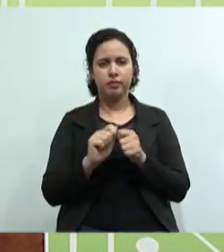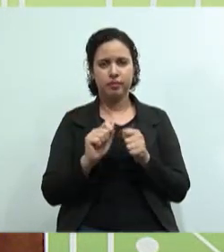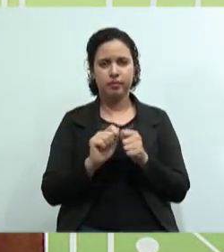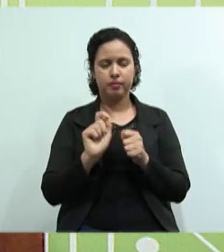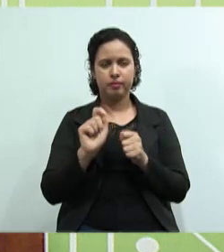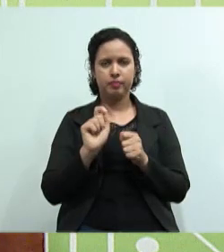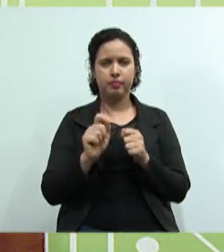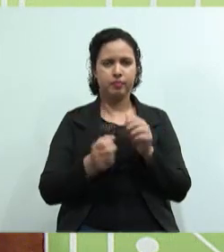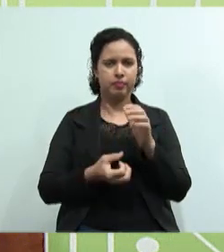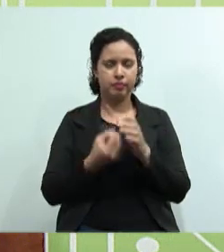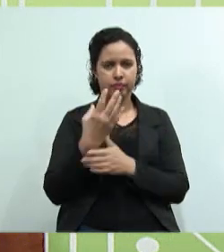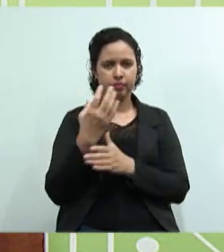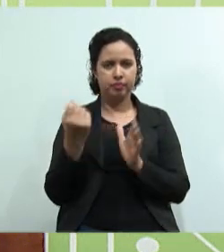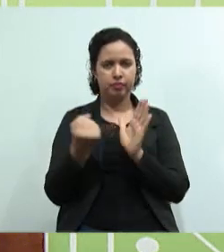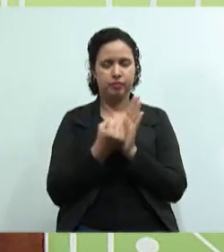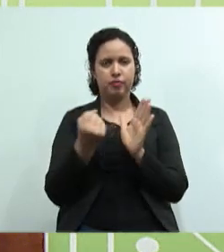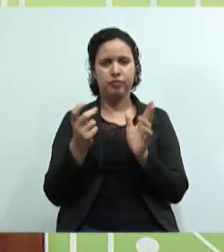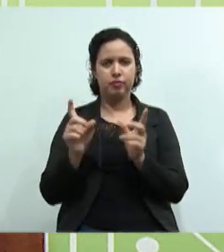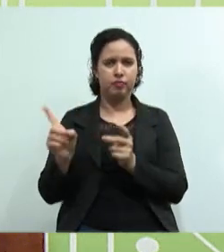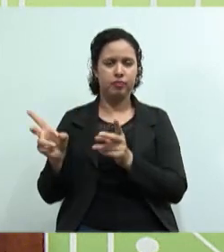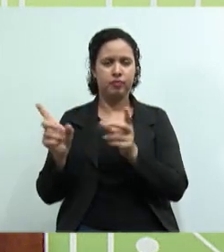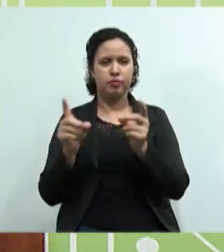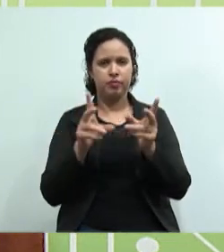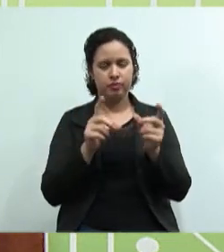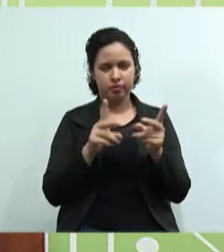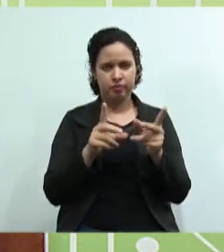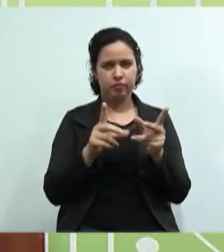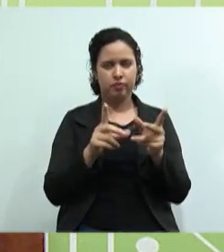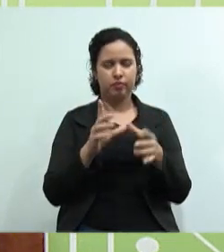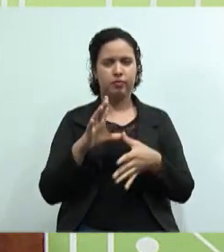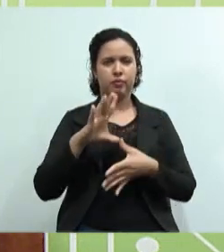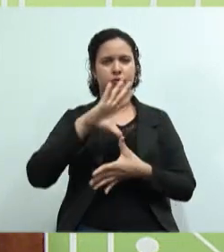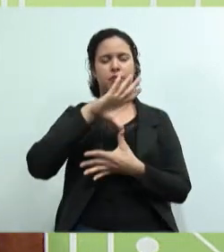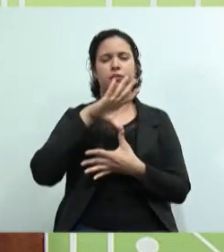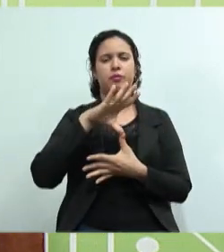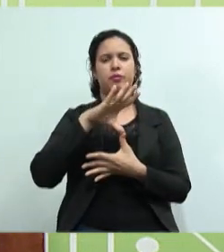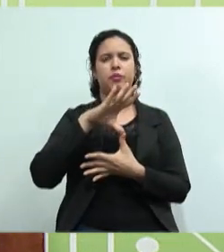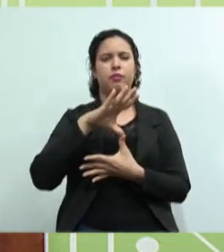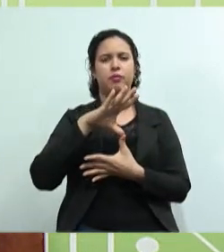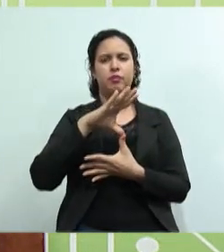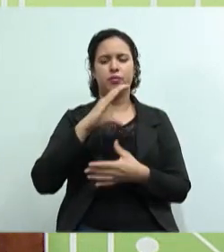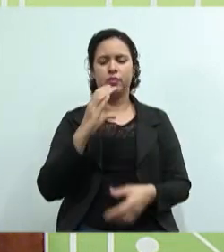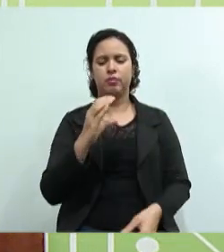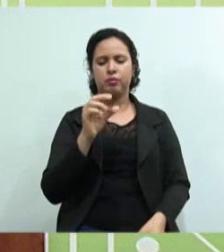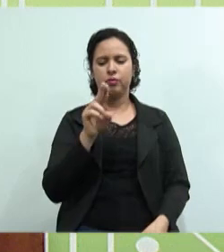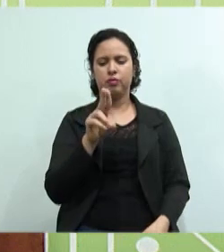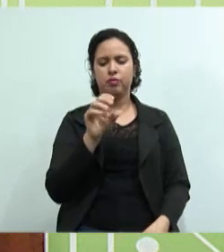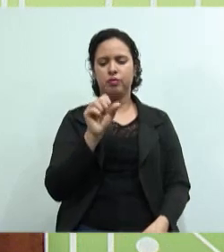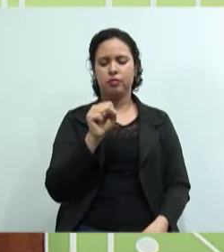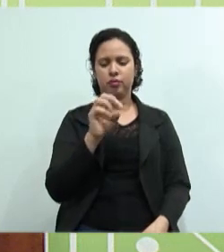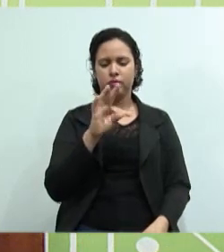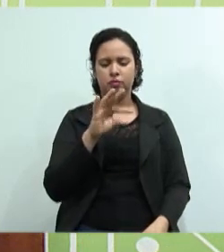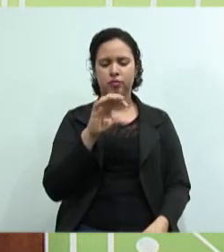vai formar o preço de venda? Mapear os custos, ou seja, quanto eu vou gastar de leite